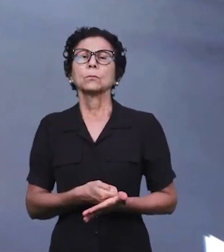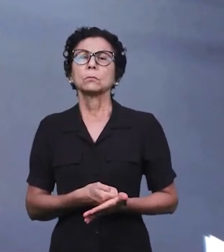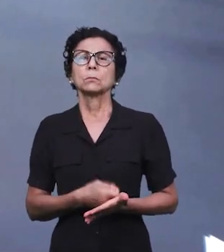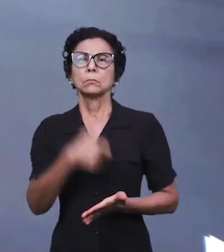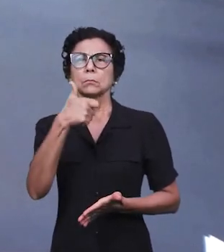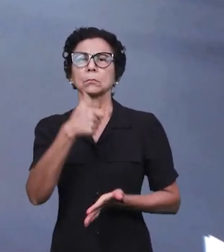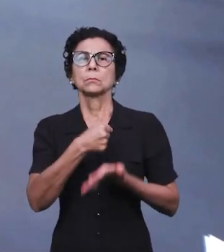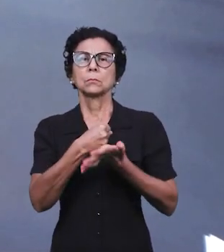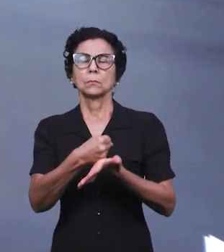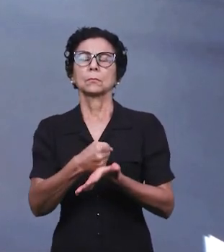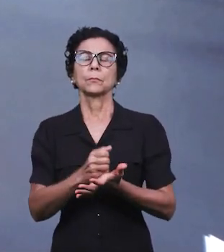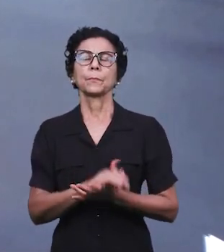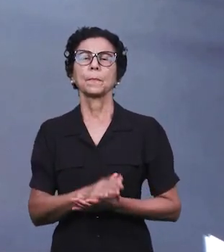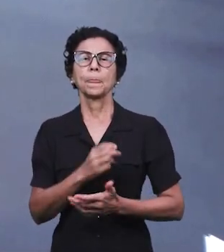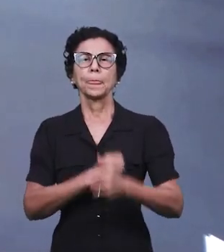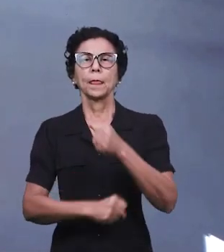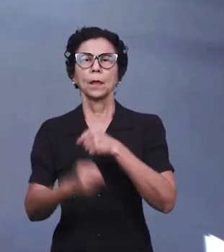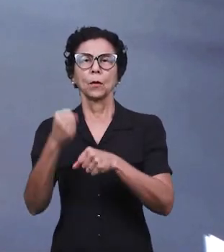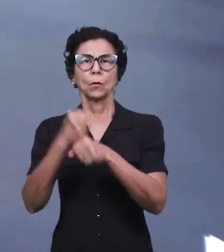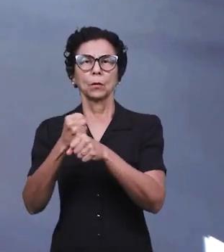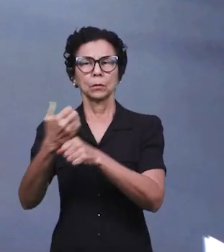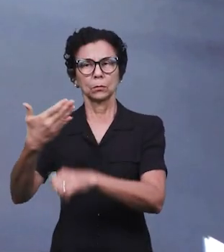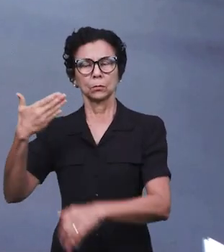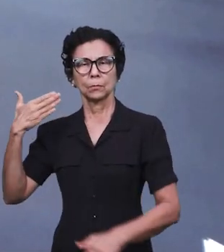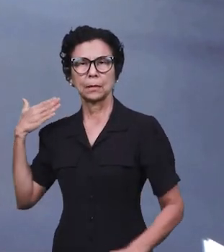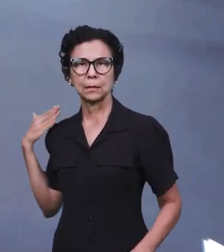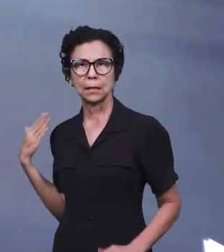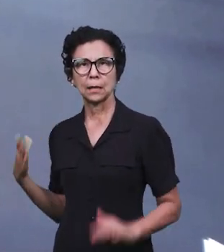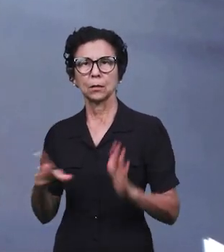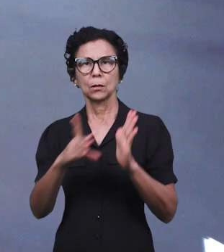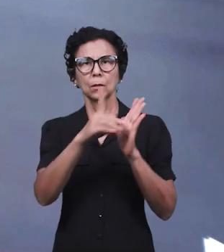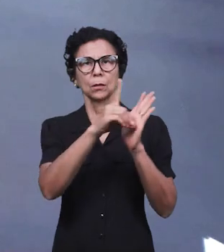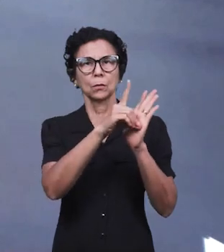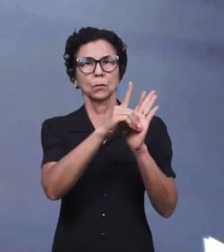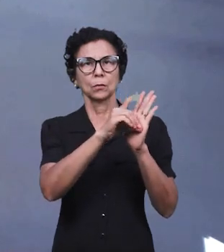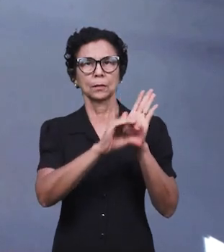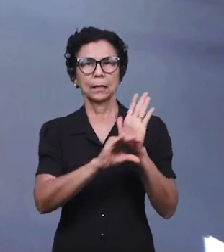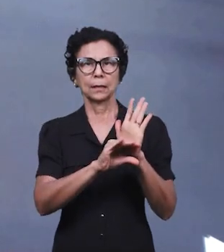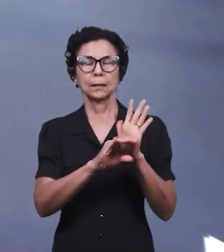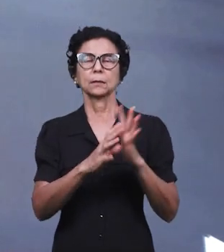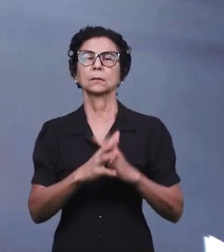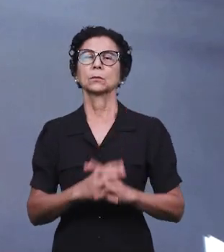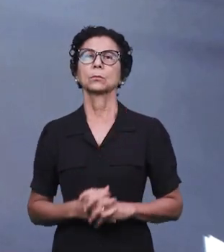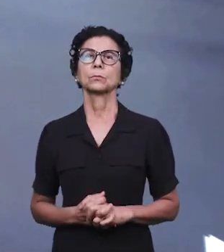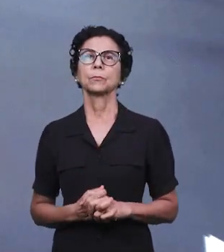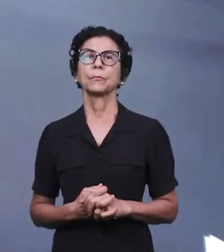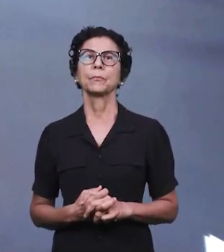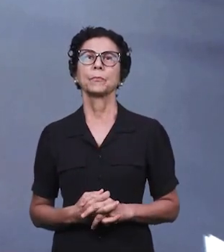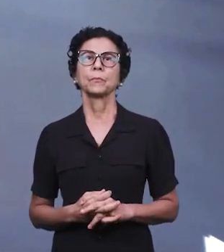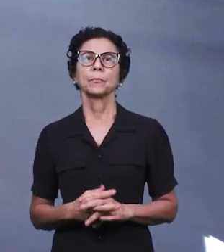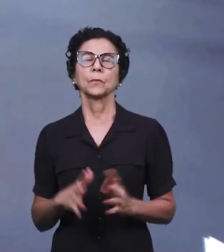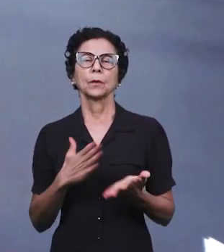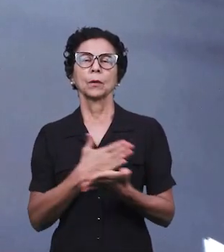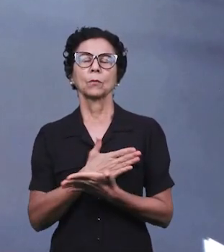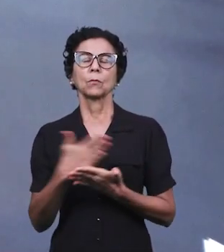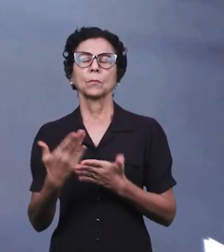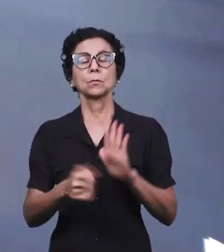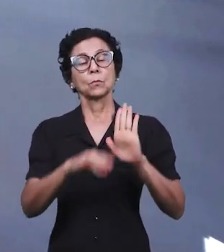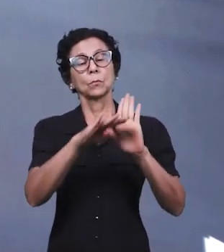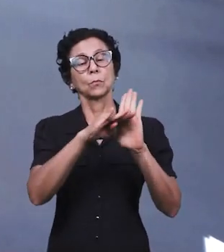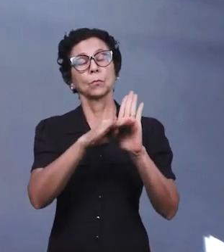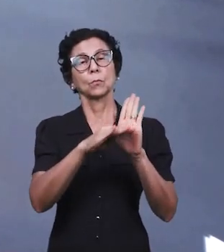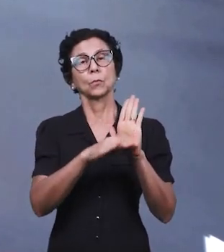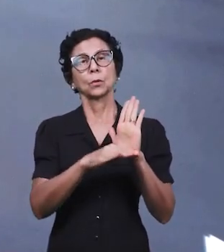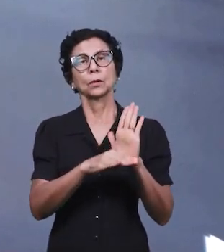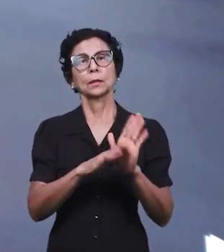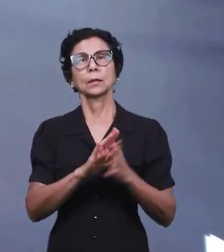passado, né, o governo do estado fez um decreto e começou o que é um programa chamado Programa Juntos. E o